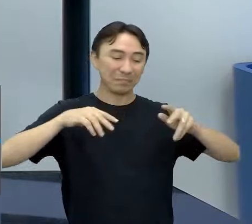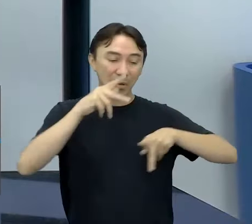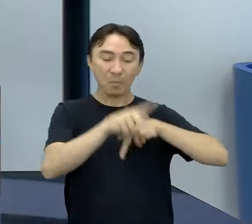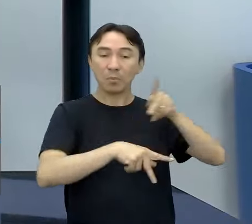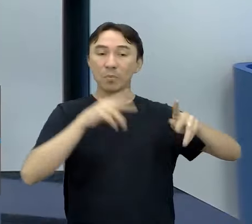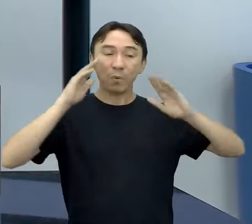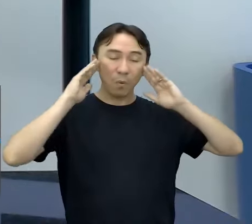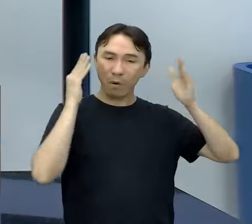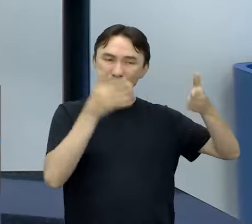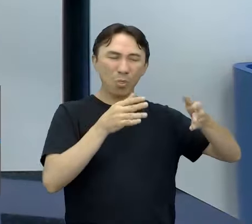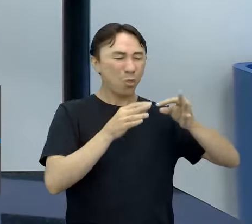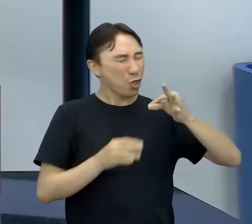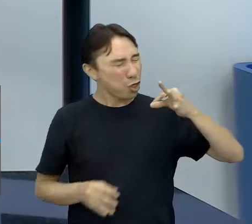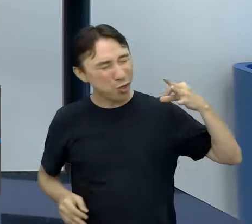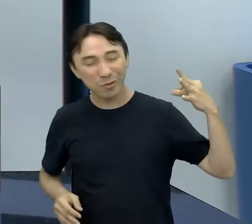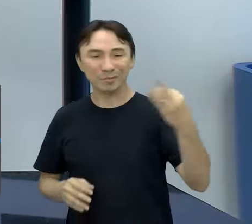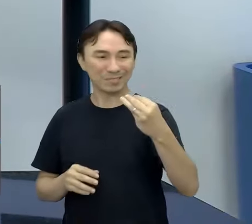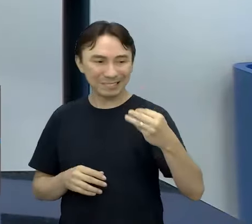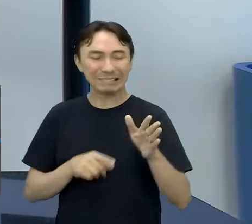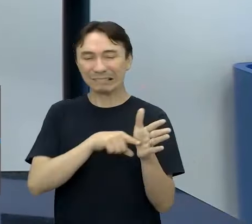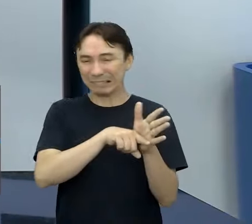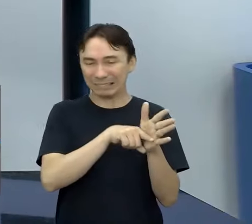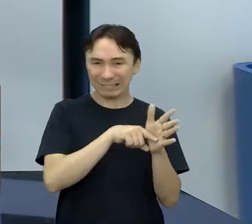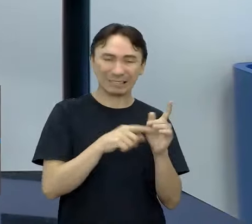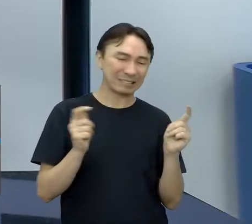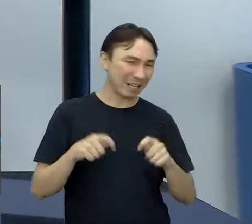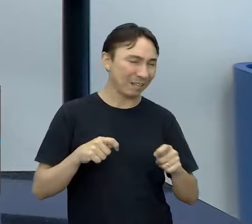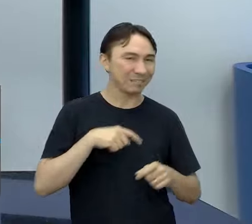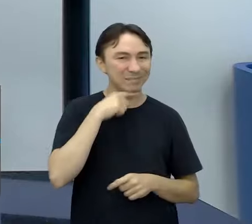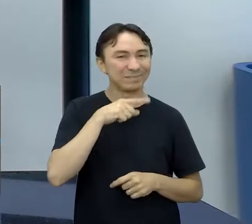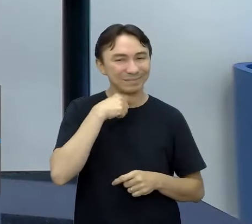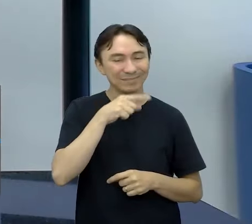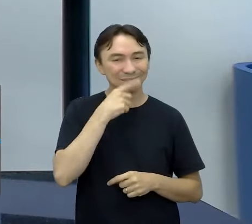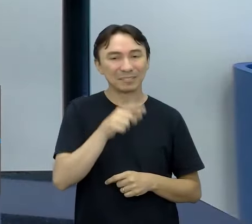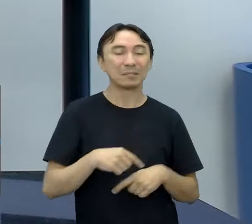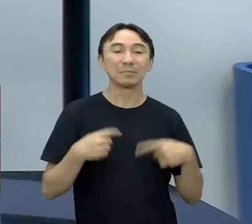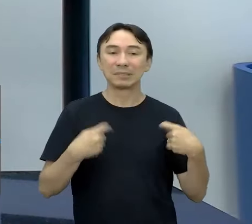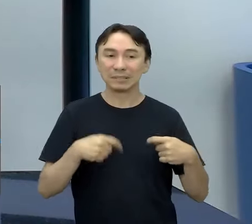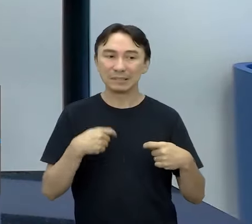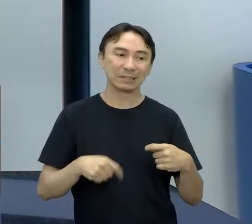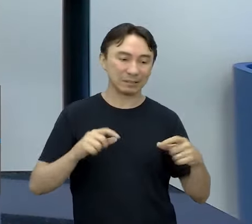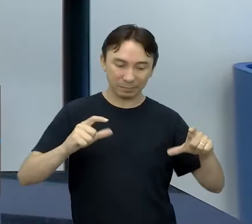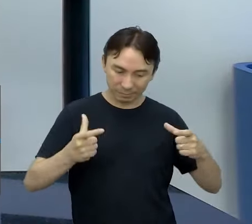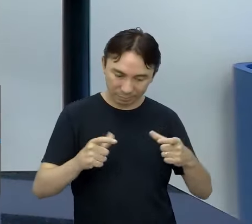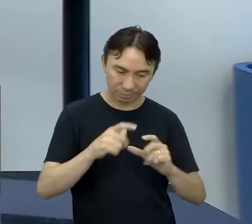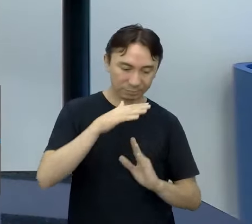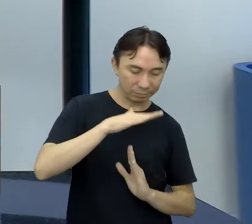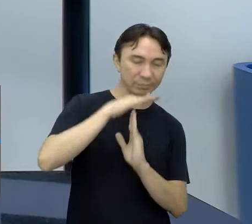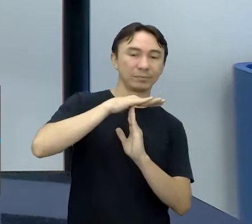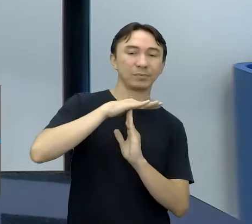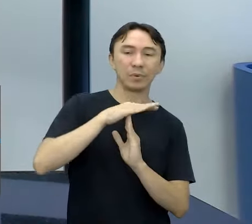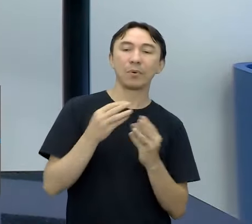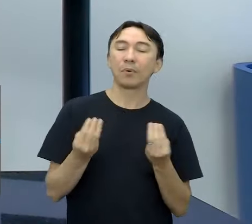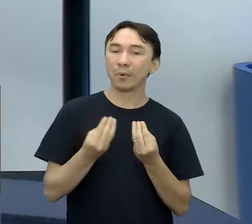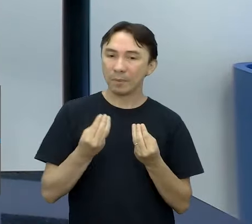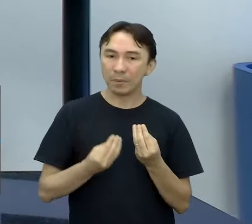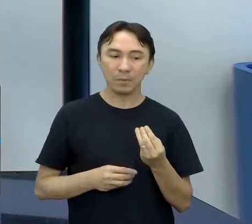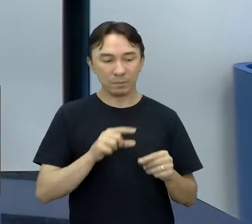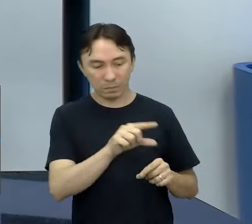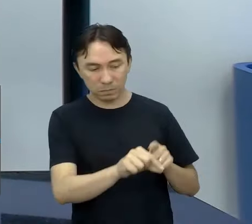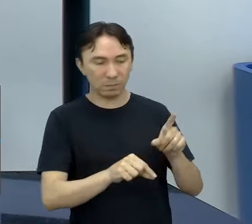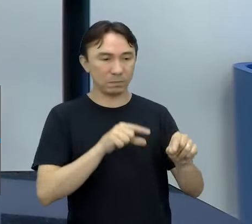mundo da população. Então, a gente vai ter que dar uma limitada. E como que a gente vai limitar? Pensando em uma amostra. Ah, tá. E como que eu vou escolher a